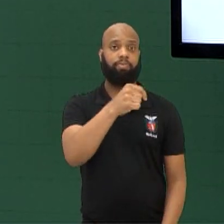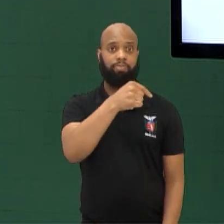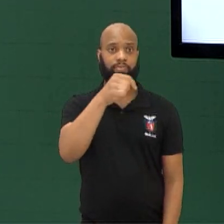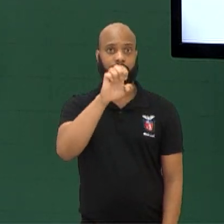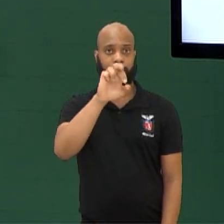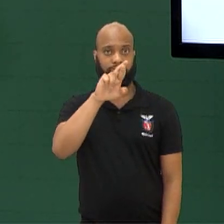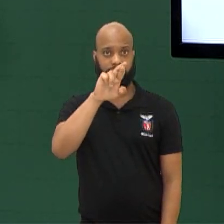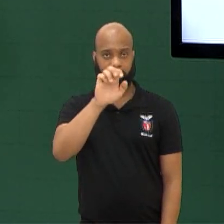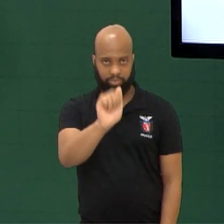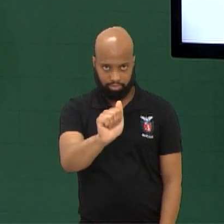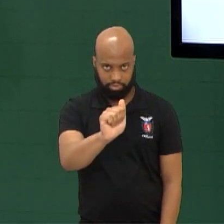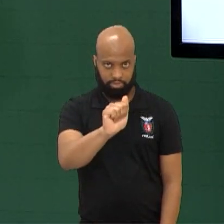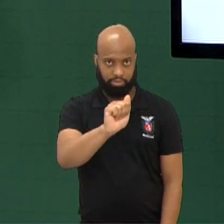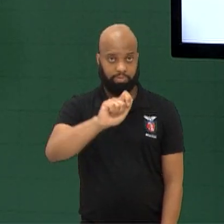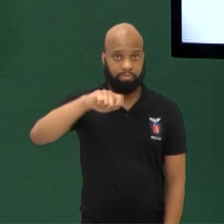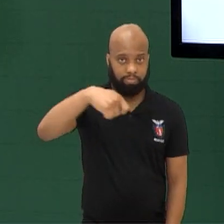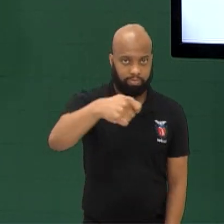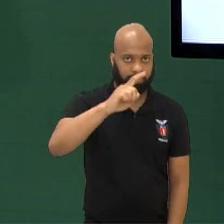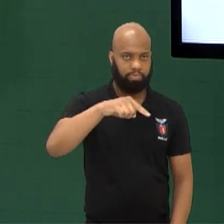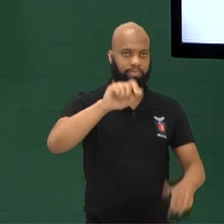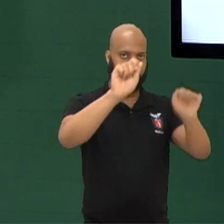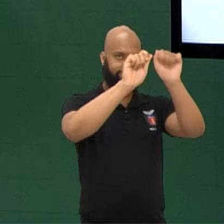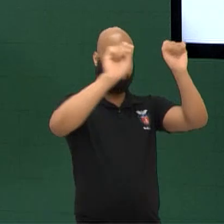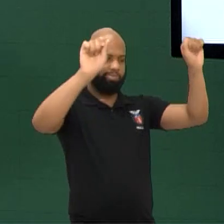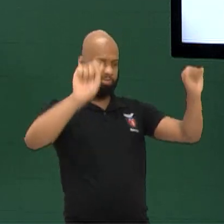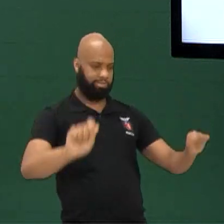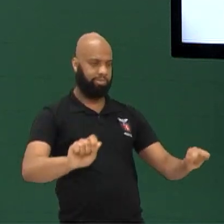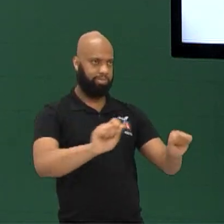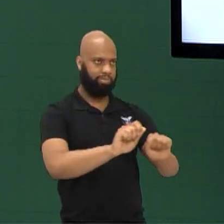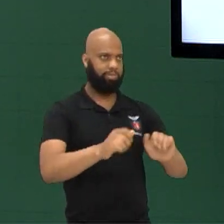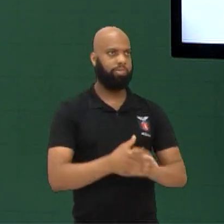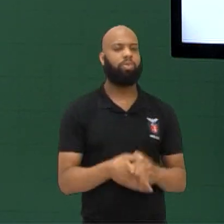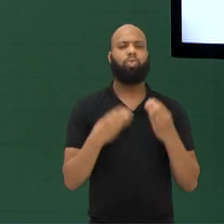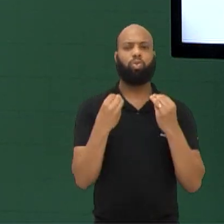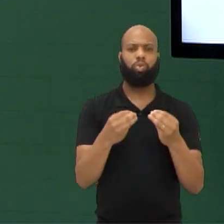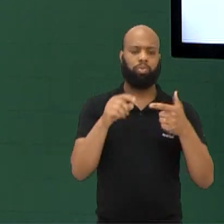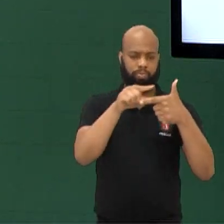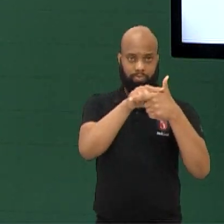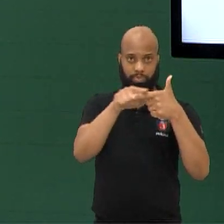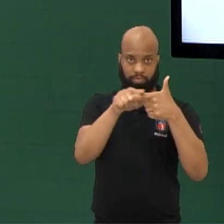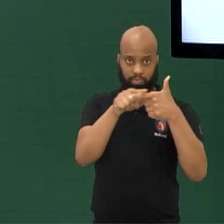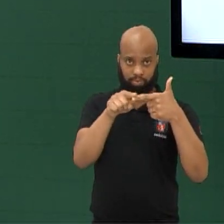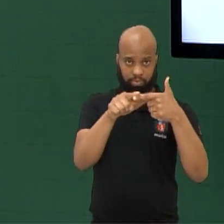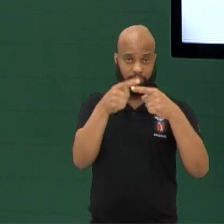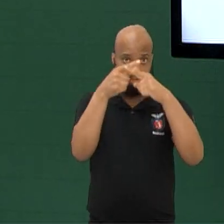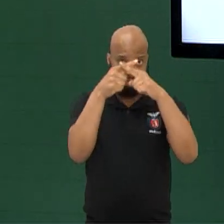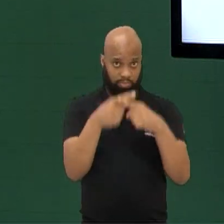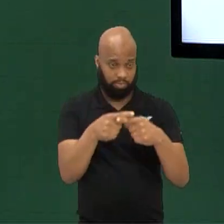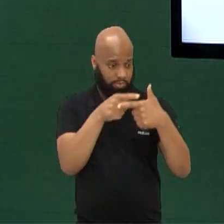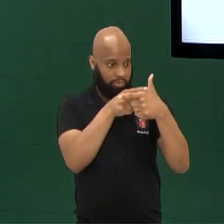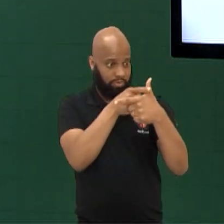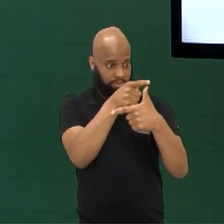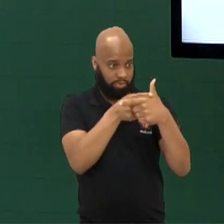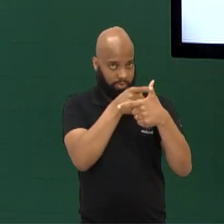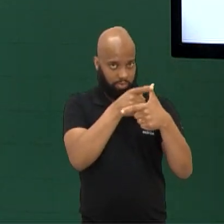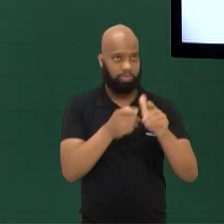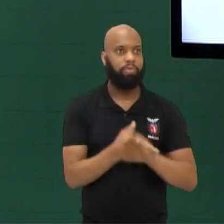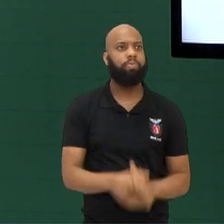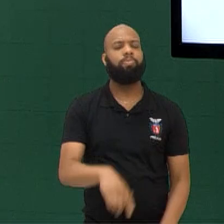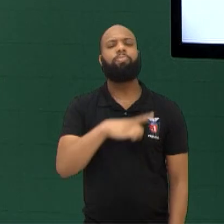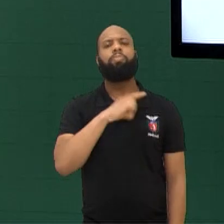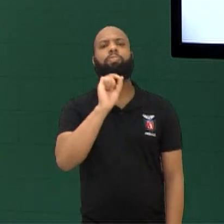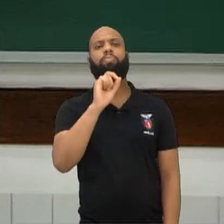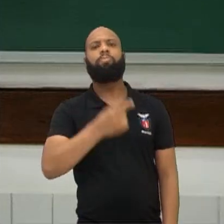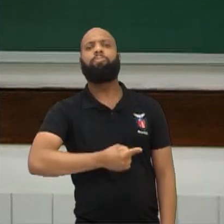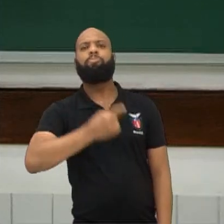tenho base vezes altura, tá? Então, quais são os valores que eu tenho no